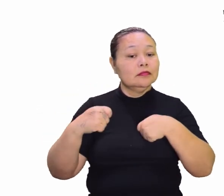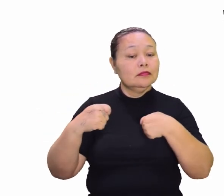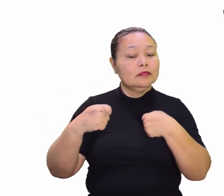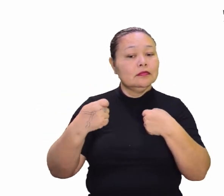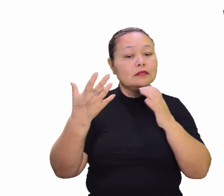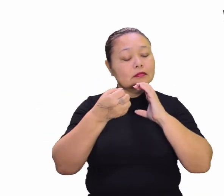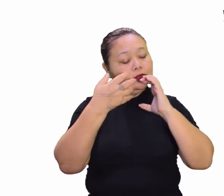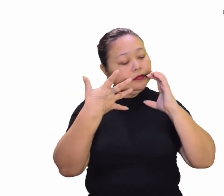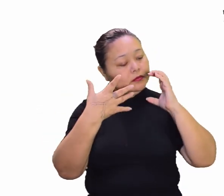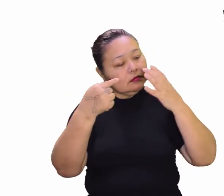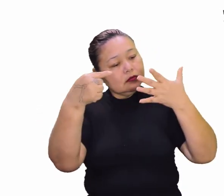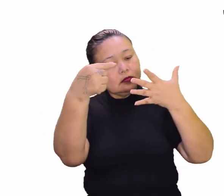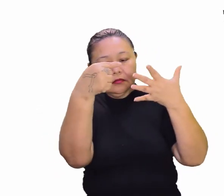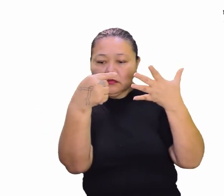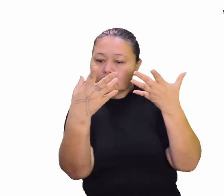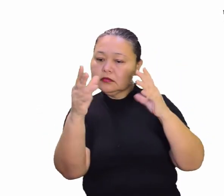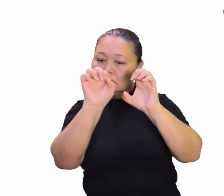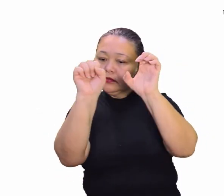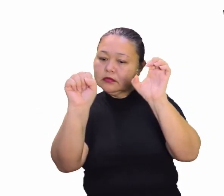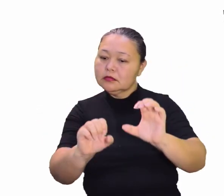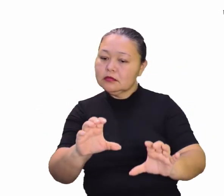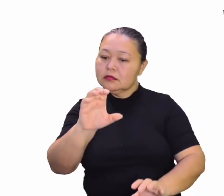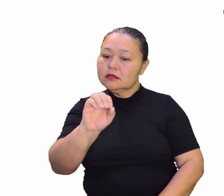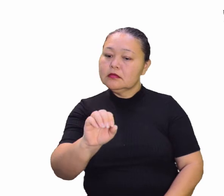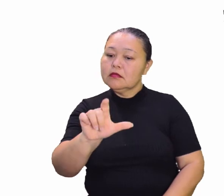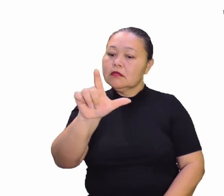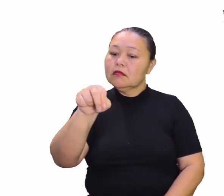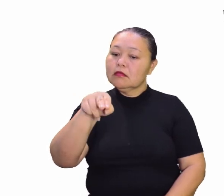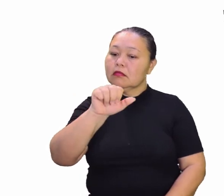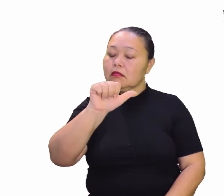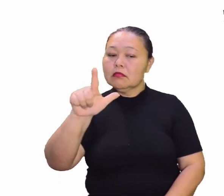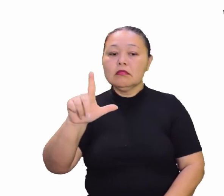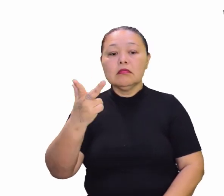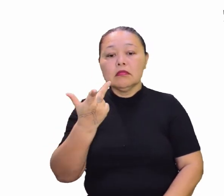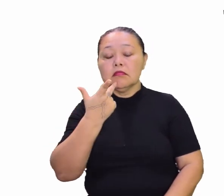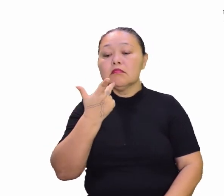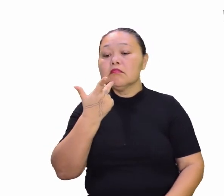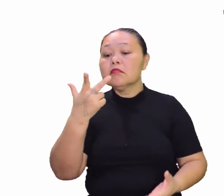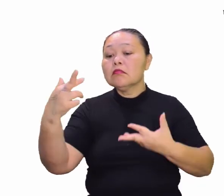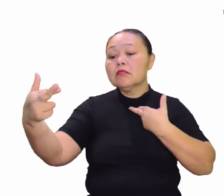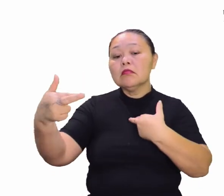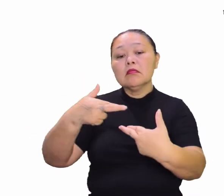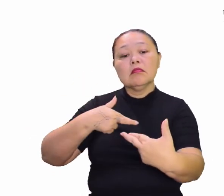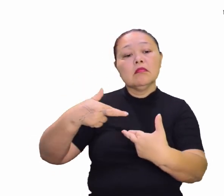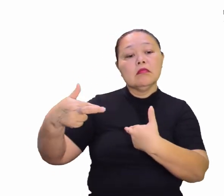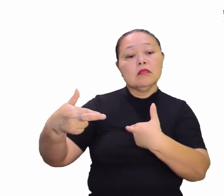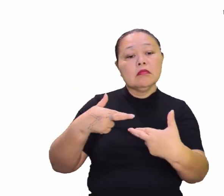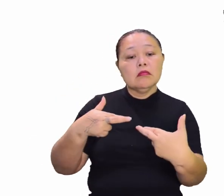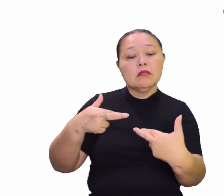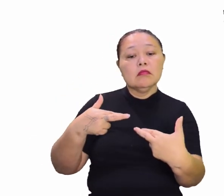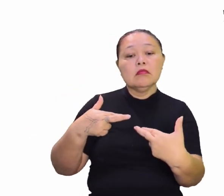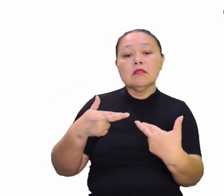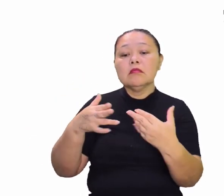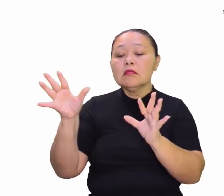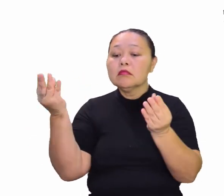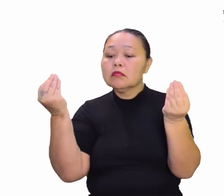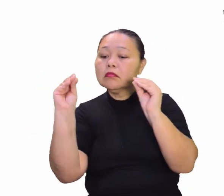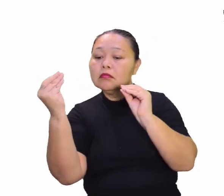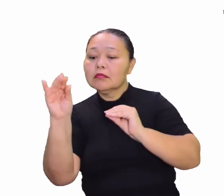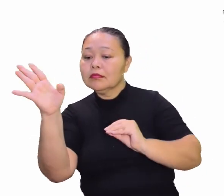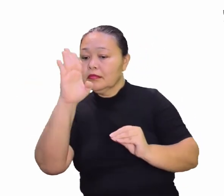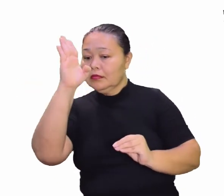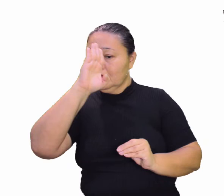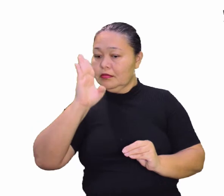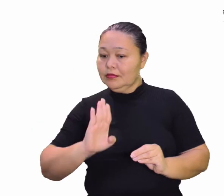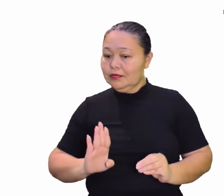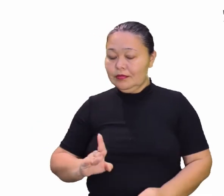a caracterização desse sistema colonial. E ele ainda tem que dizer qual é a relação que tem com a formação do